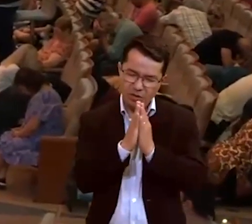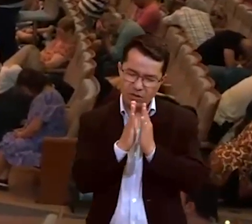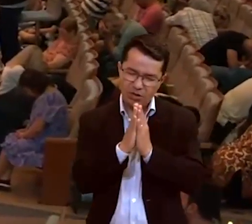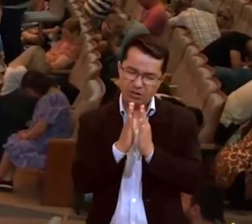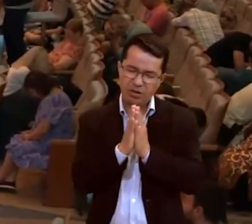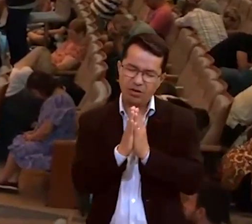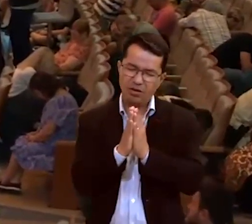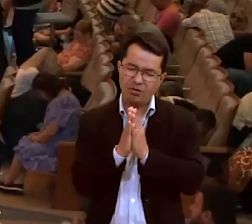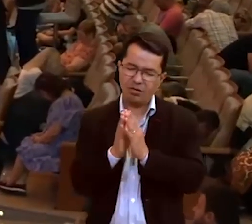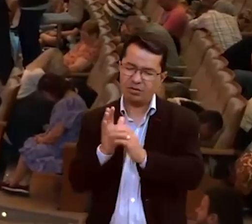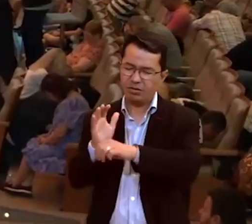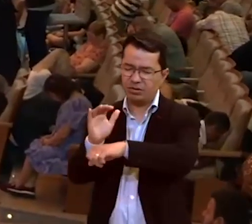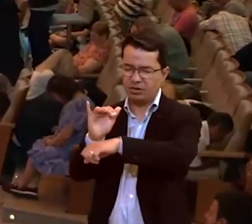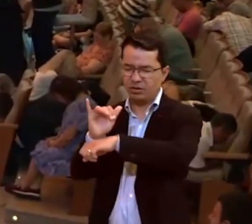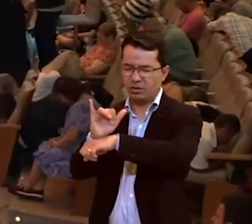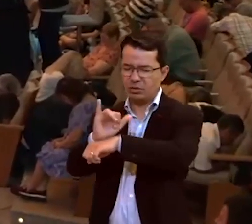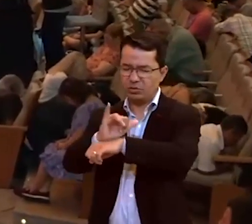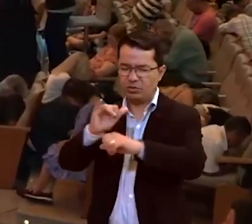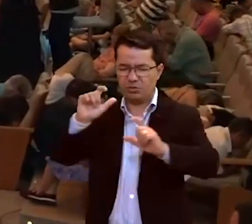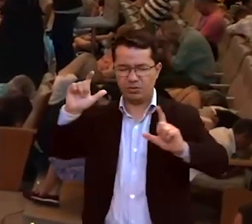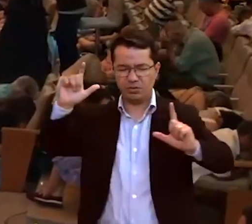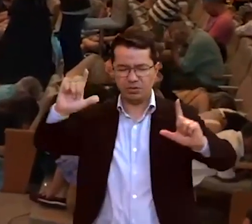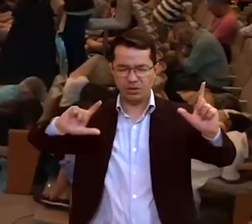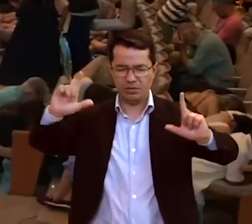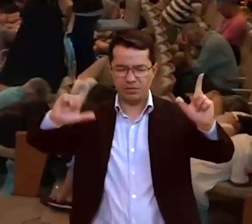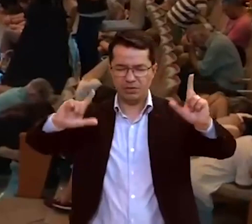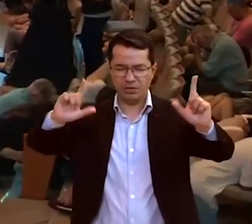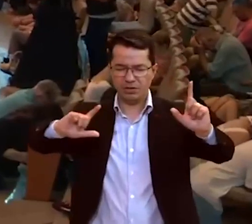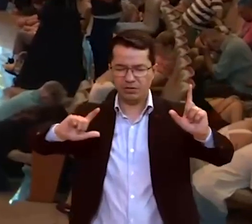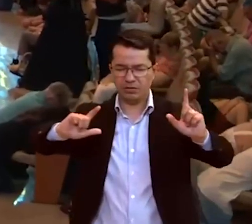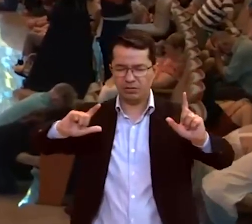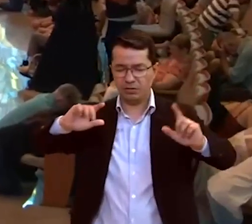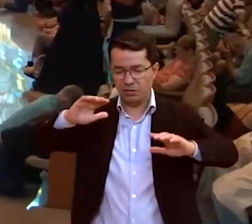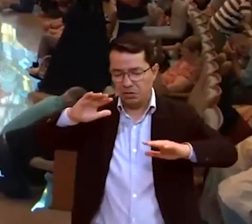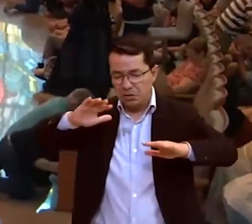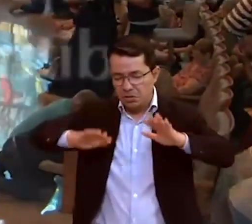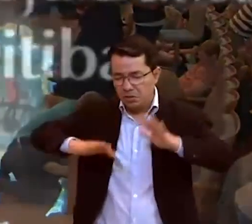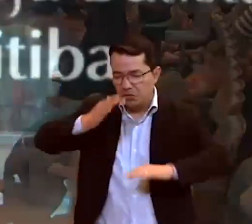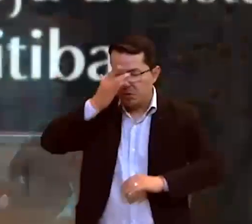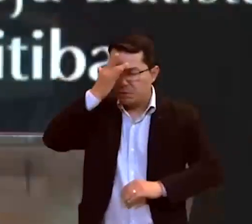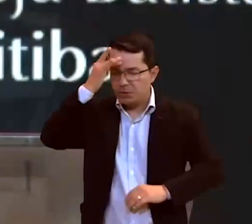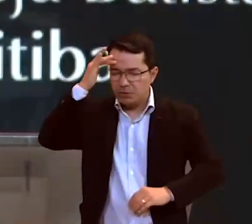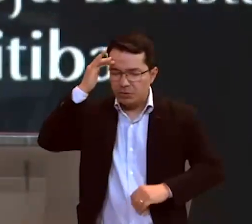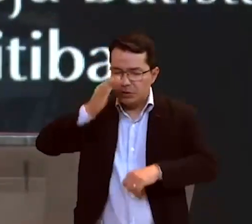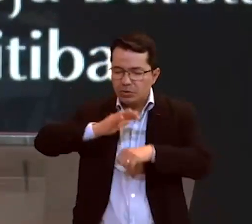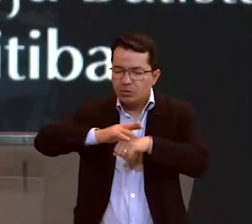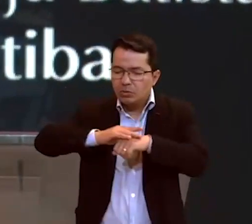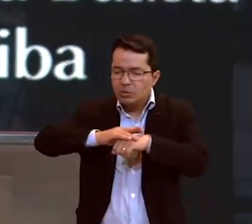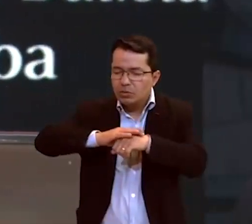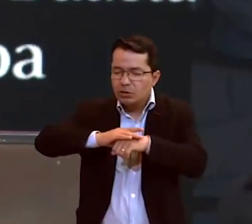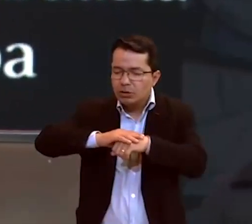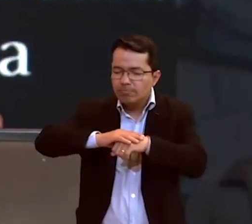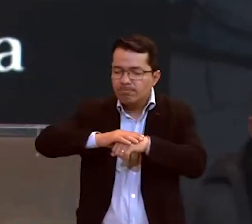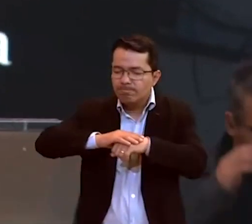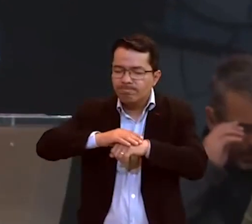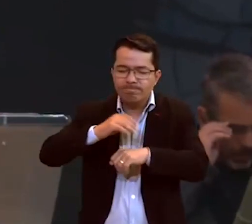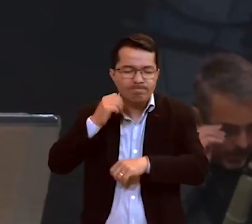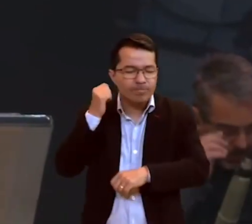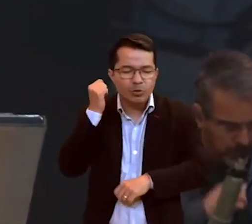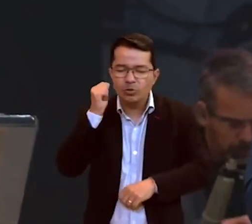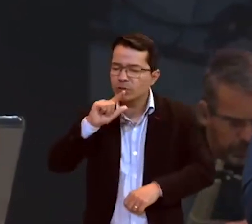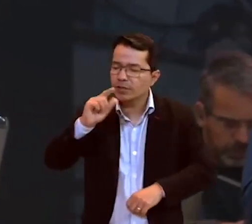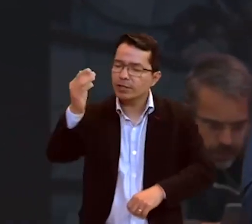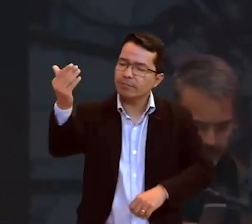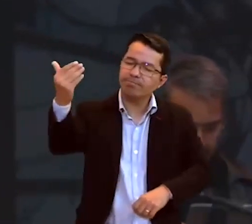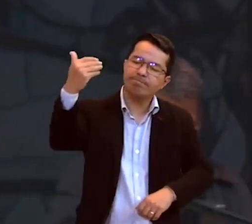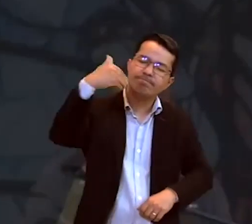conectada, pessoas que talvez não vieram para o culto porque estão acamadas, queriam tanto estar aqui, mas estão enfermas.